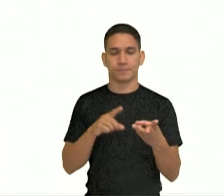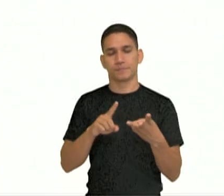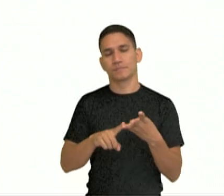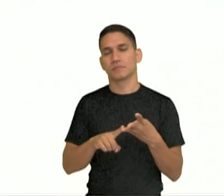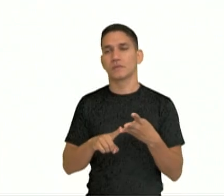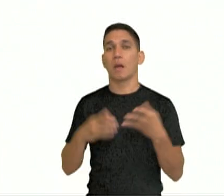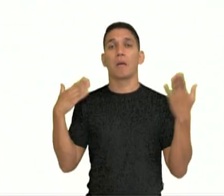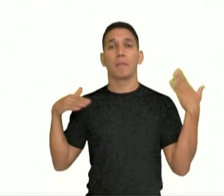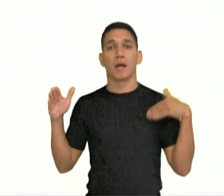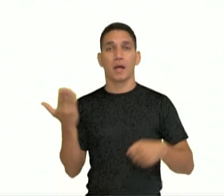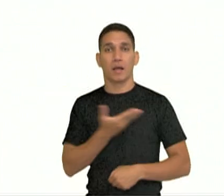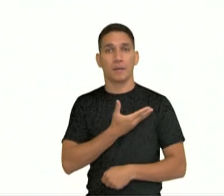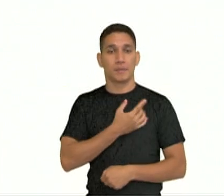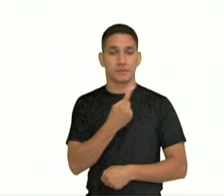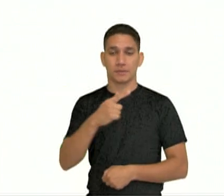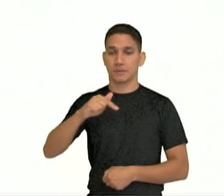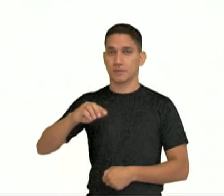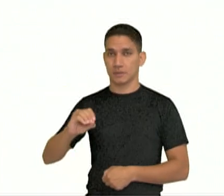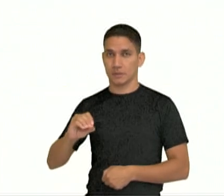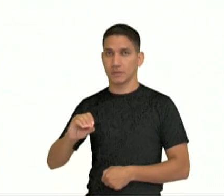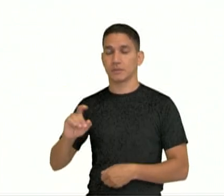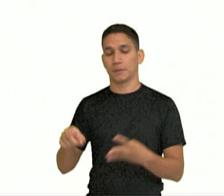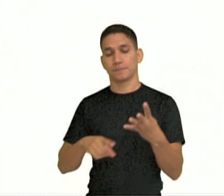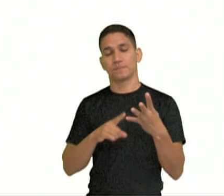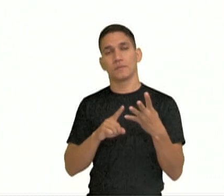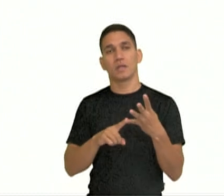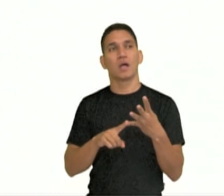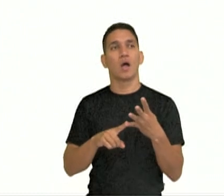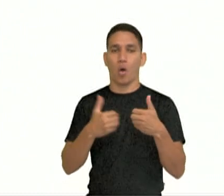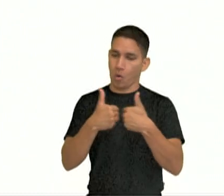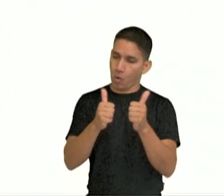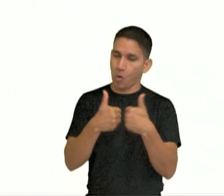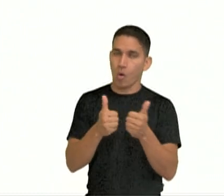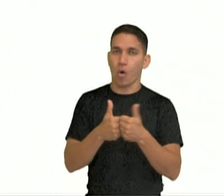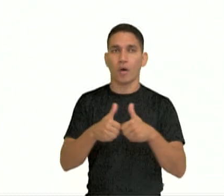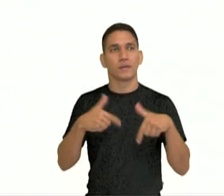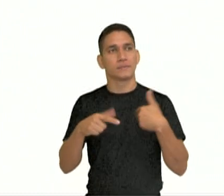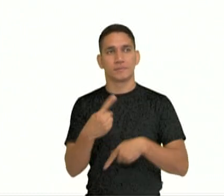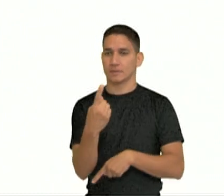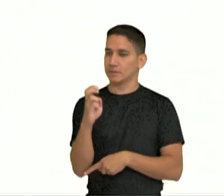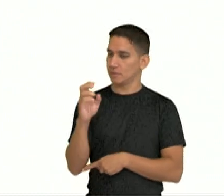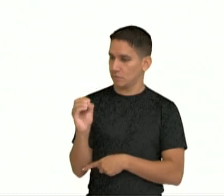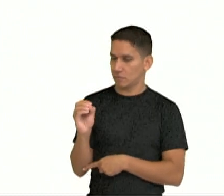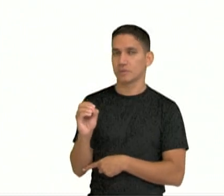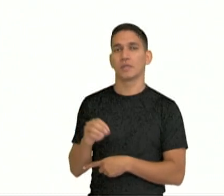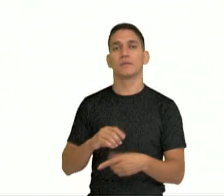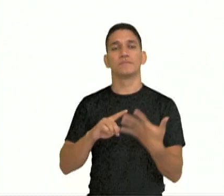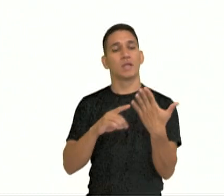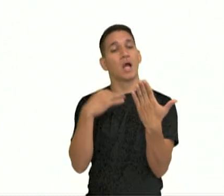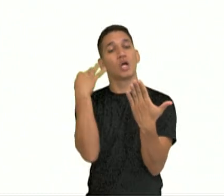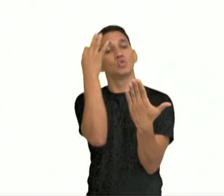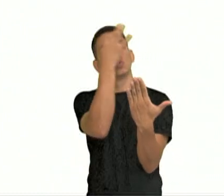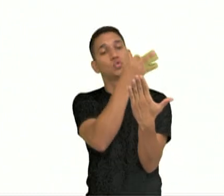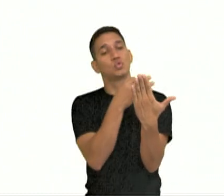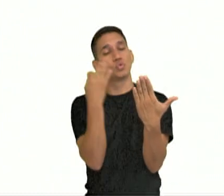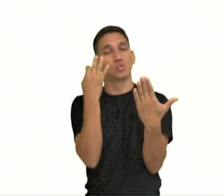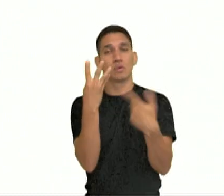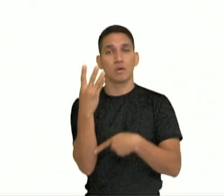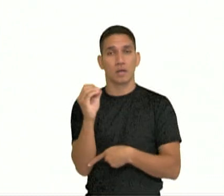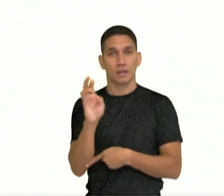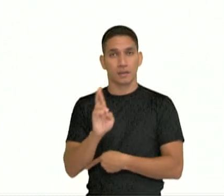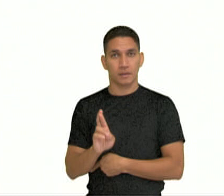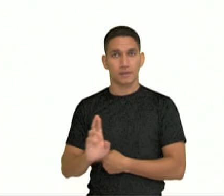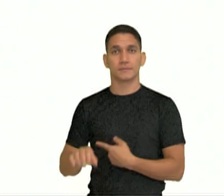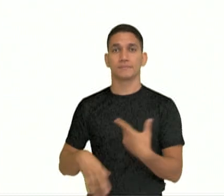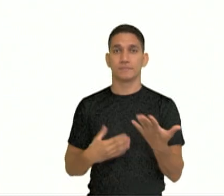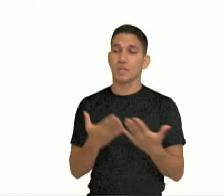amigos, R$170. Ônibus para o trabalho, R$150. Maquiagem, ela gastou R$40.